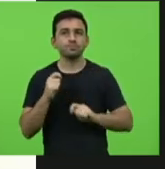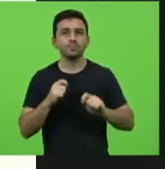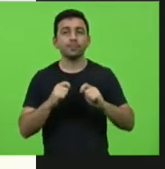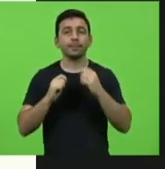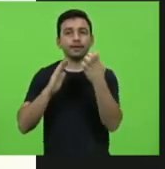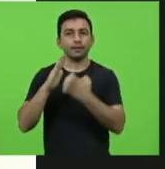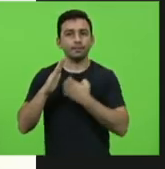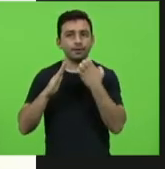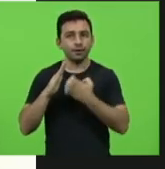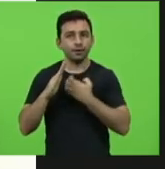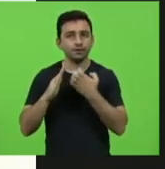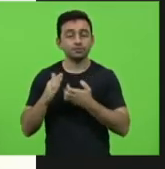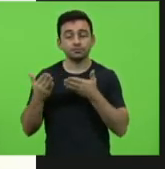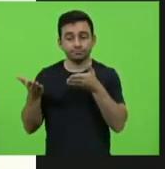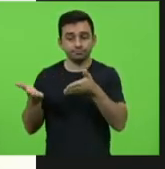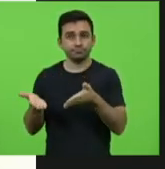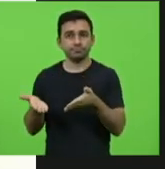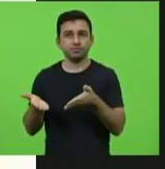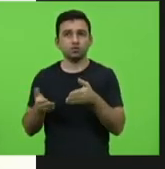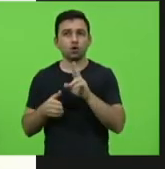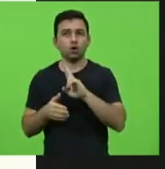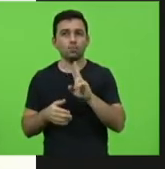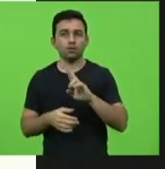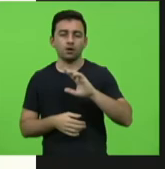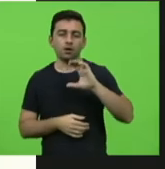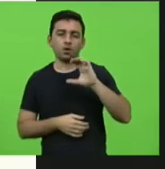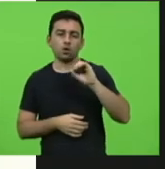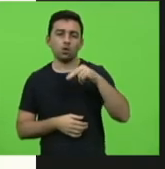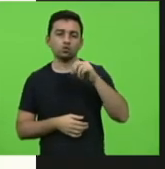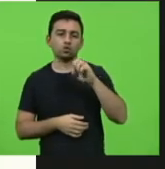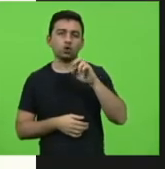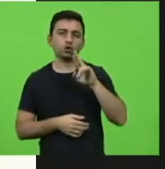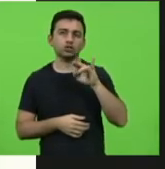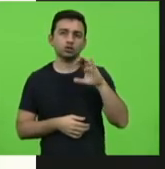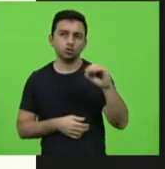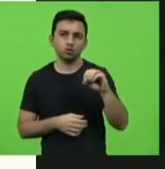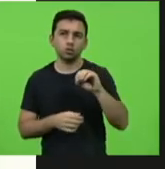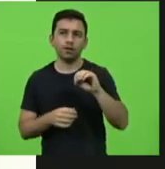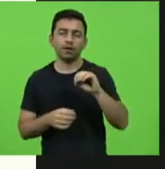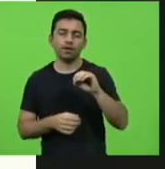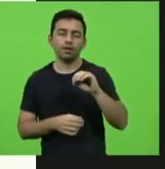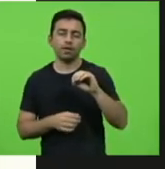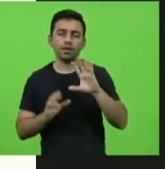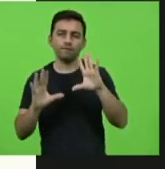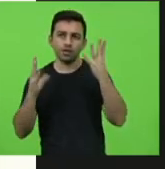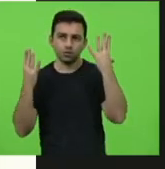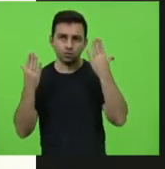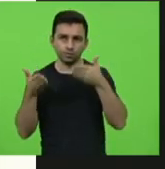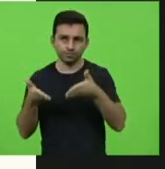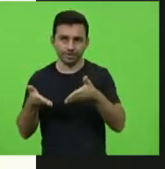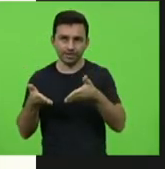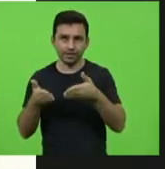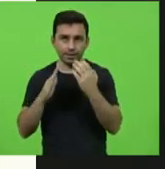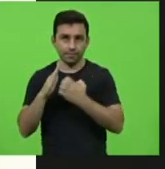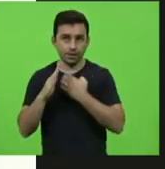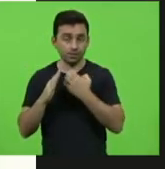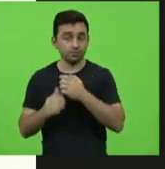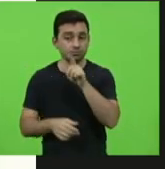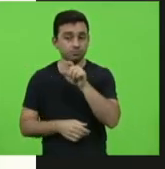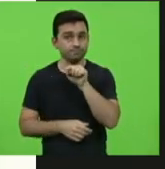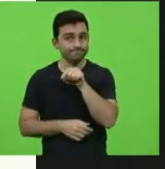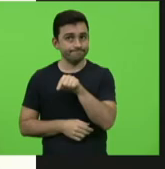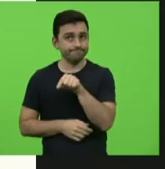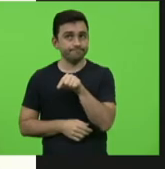empresa chamada Consórcio BC Eventos. Essa Consórcio BC Eventos